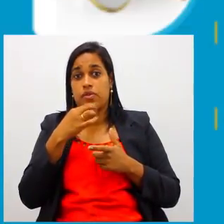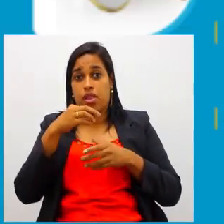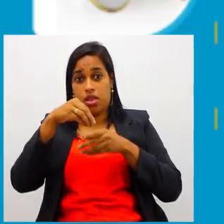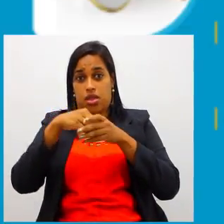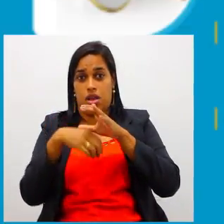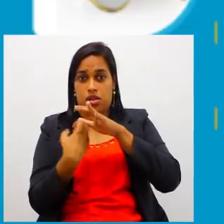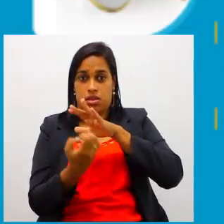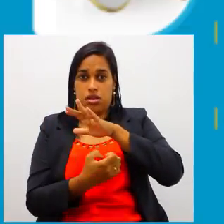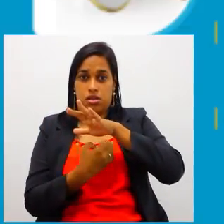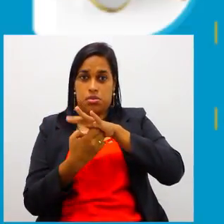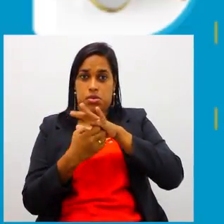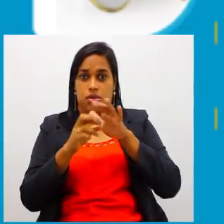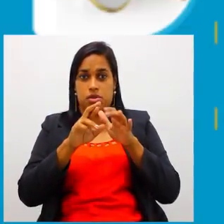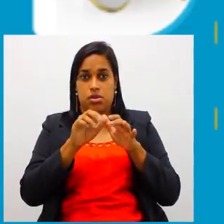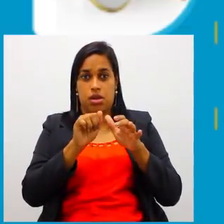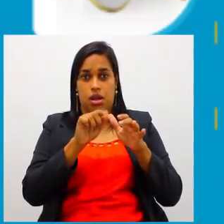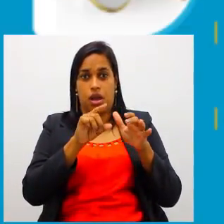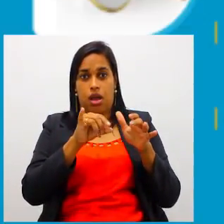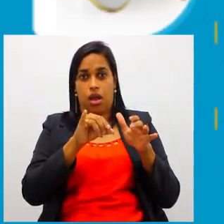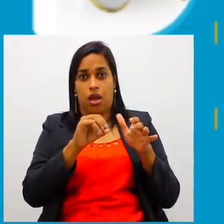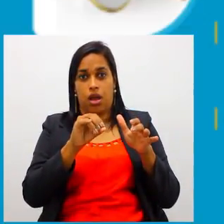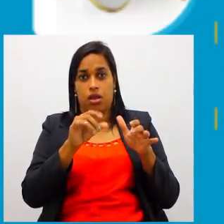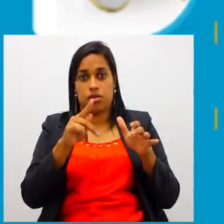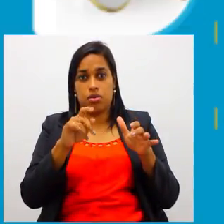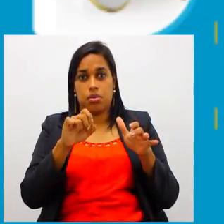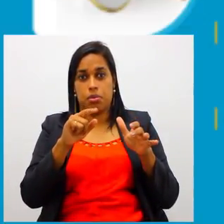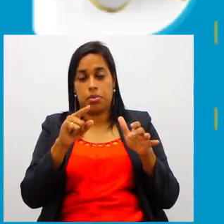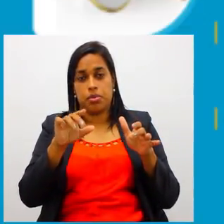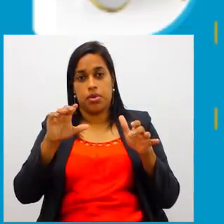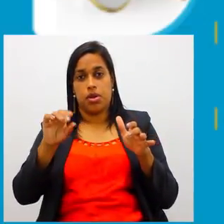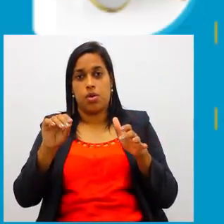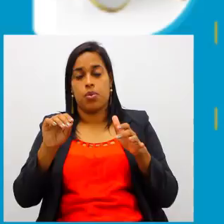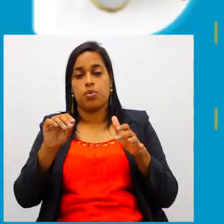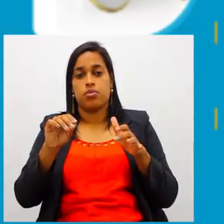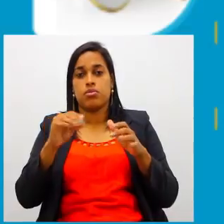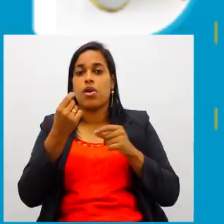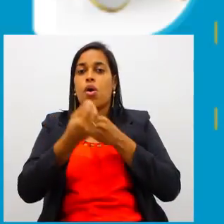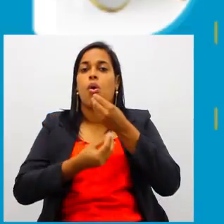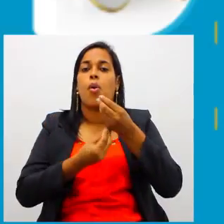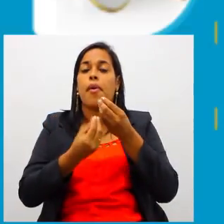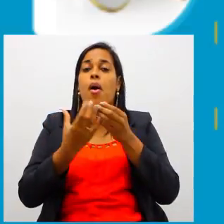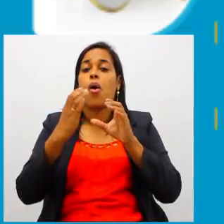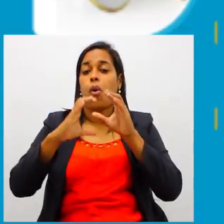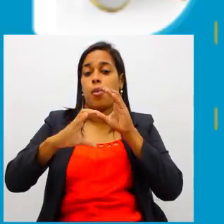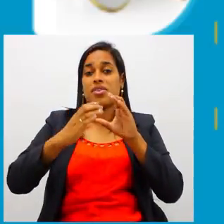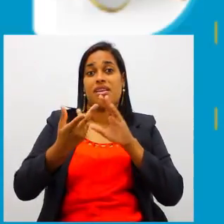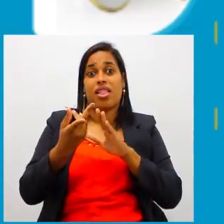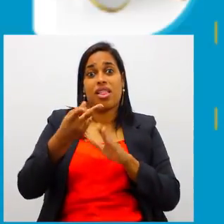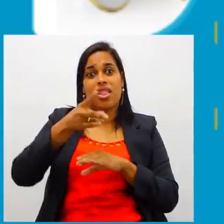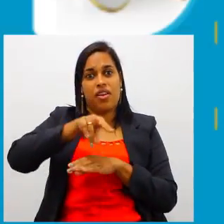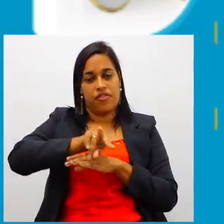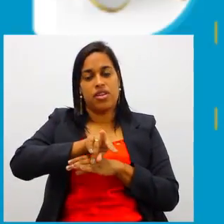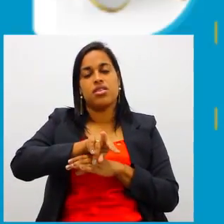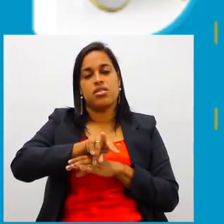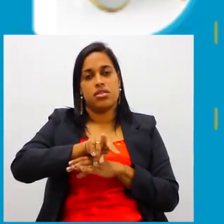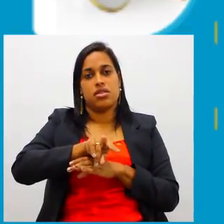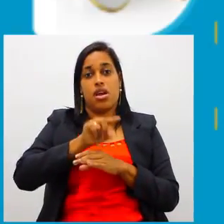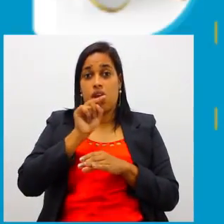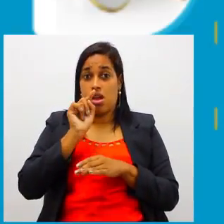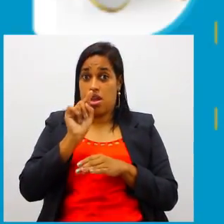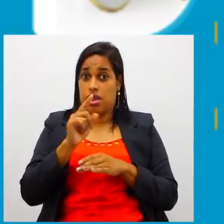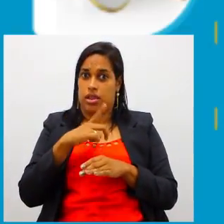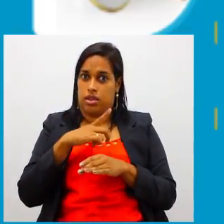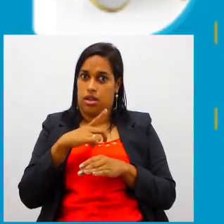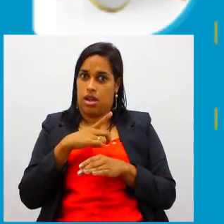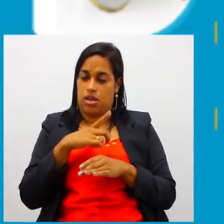nas empresas. A rádio peão é um tipo de comunicação informal que se contrapõe a essa comunicação formal e a